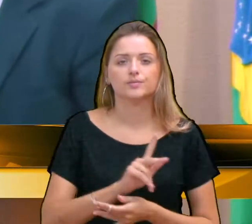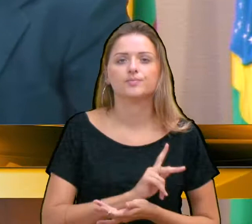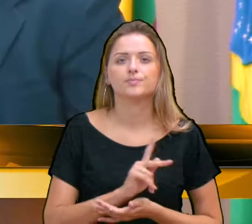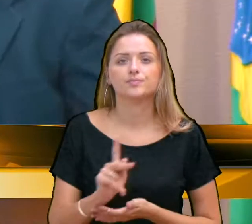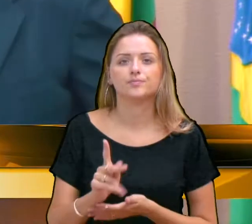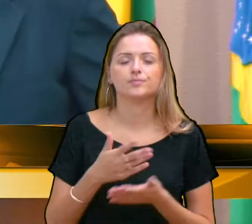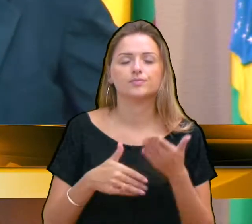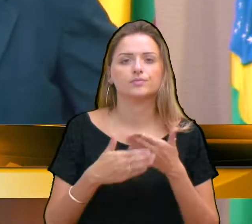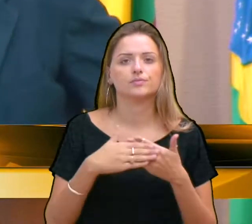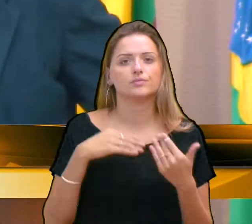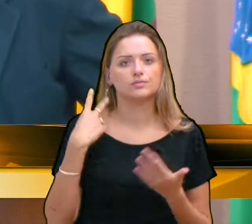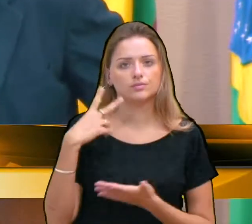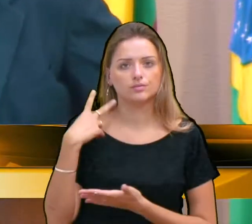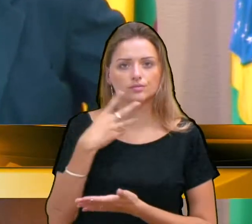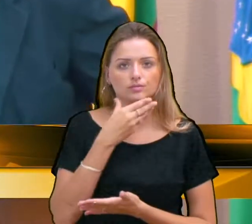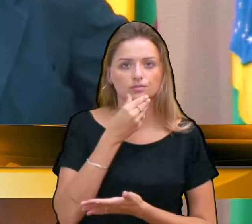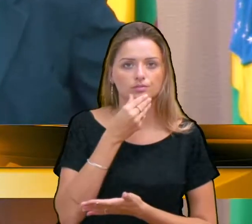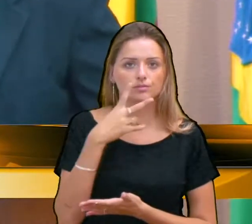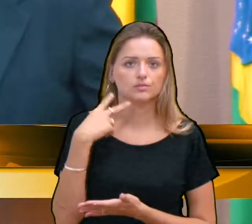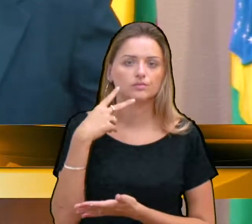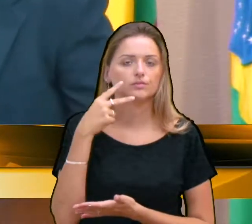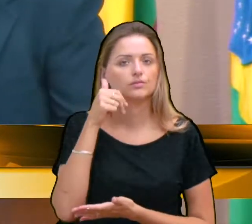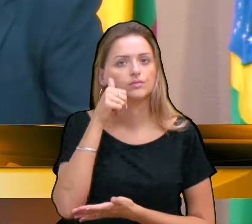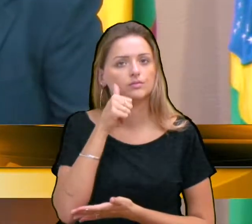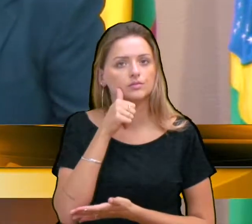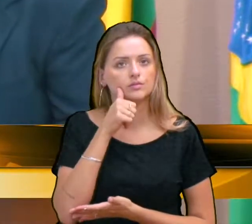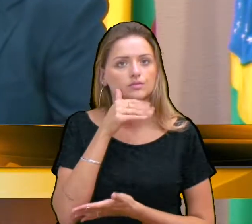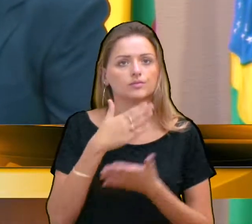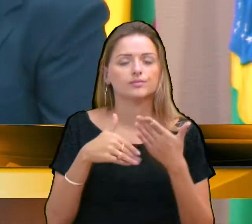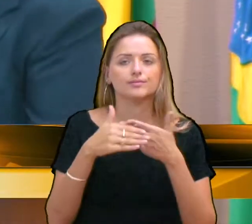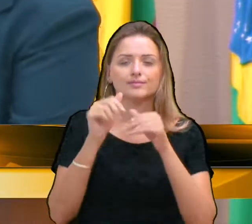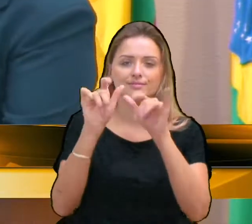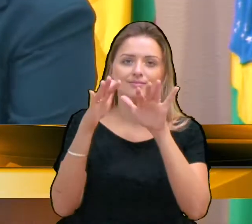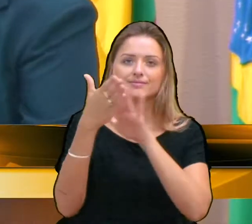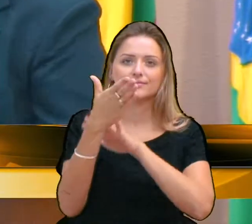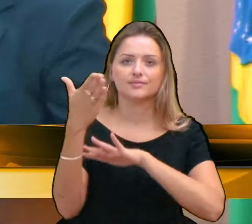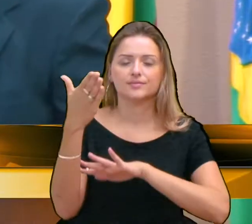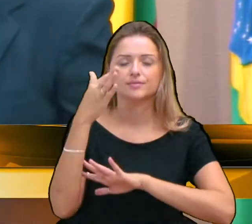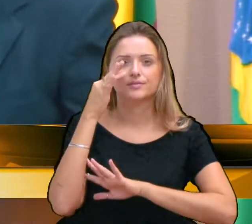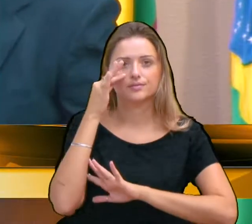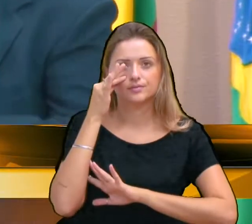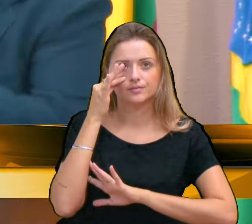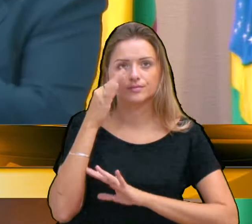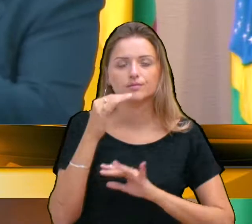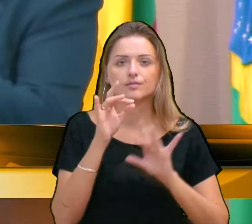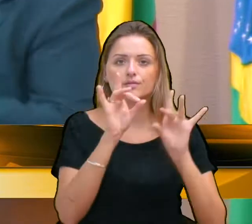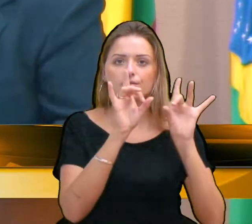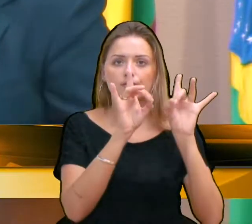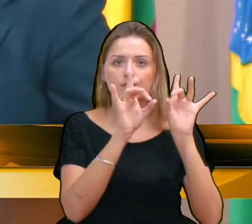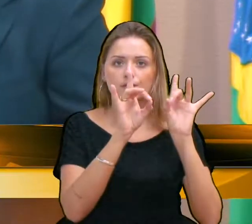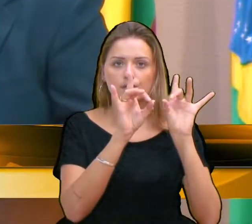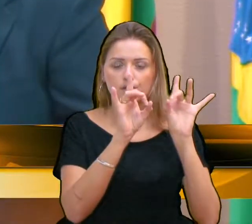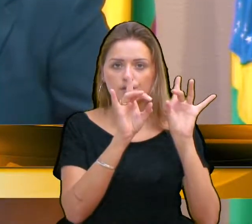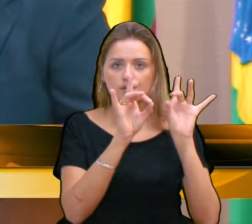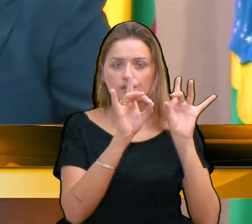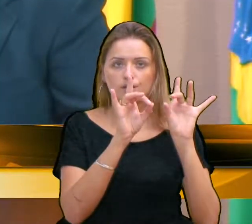presidentes, vereadores, vereadoras, público presente, especial pessoal,